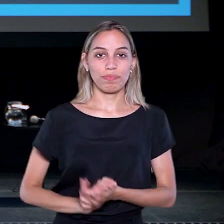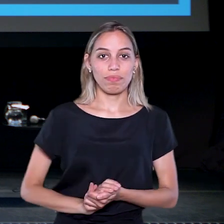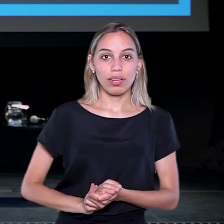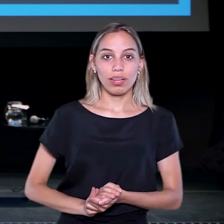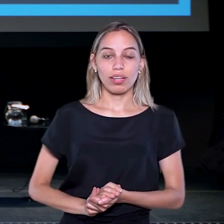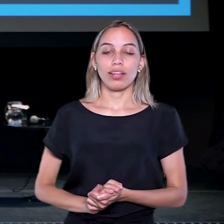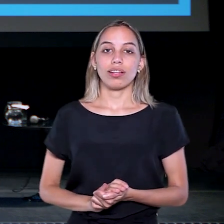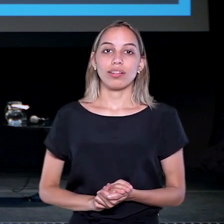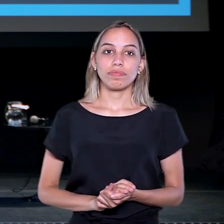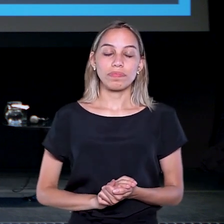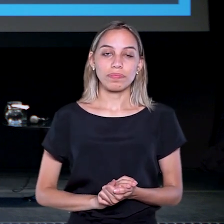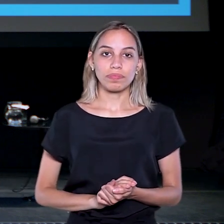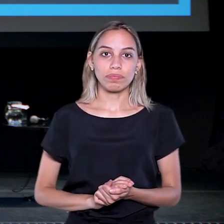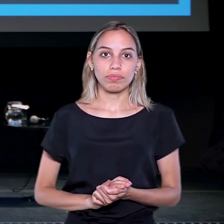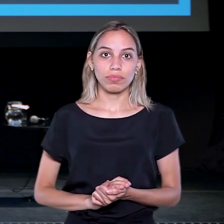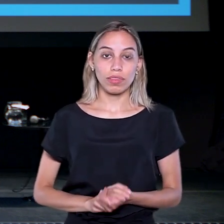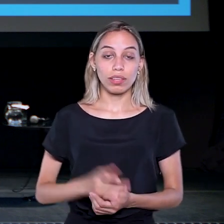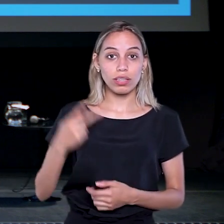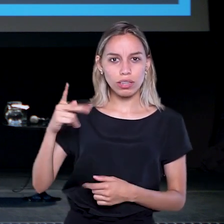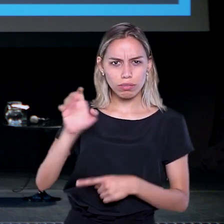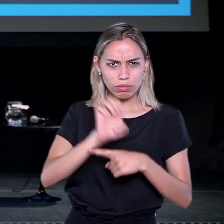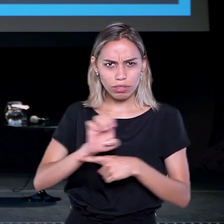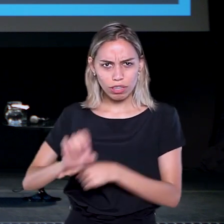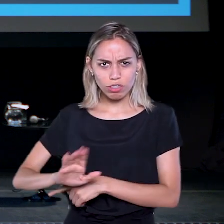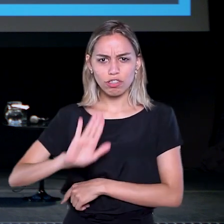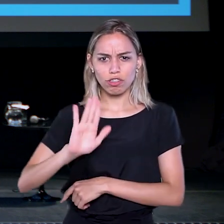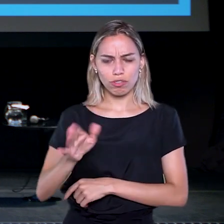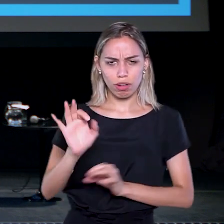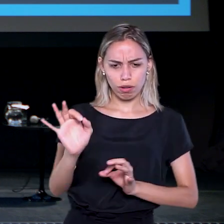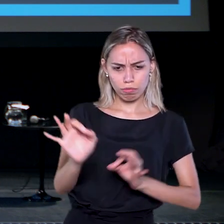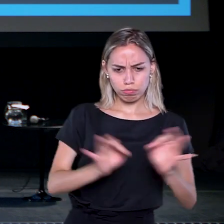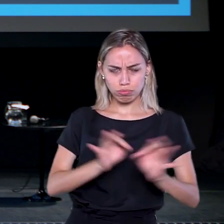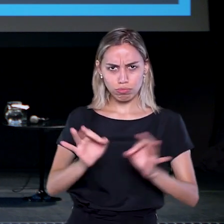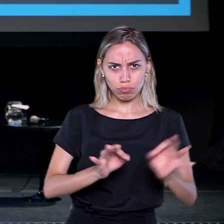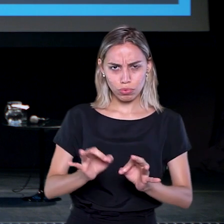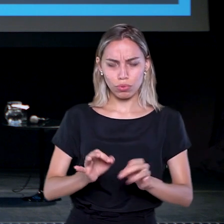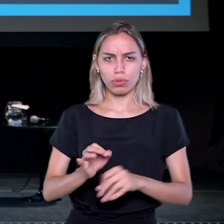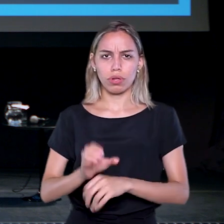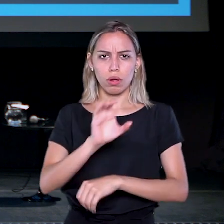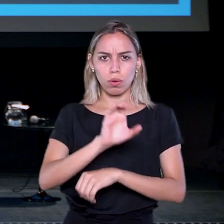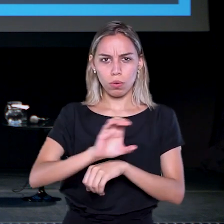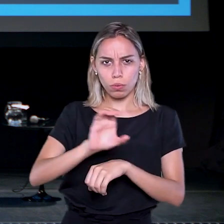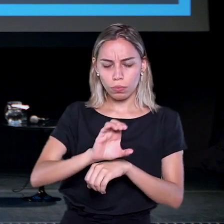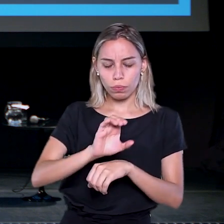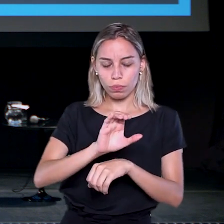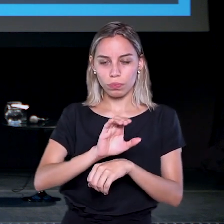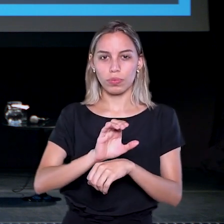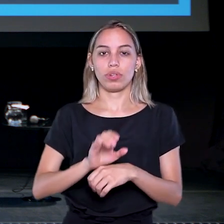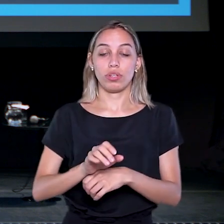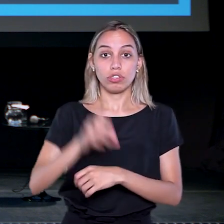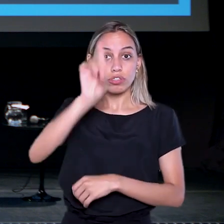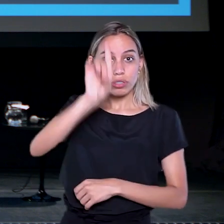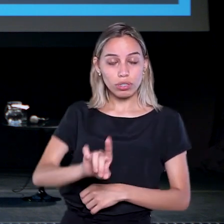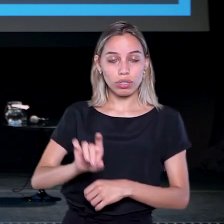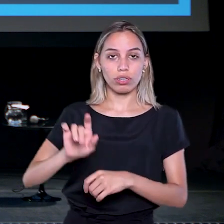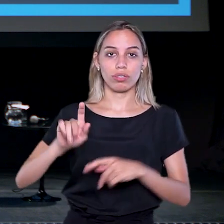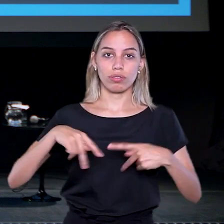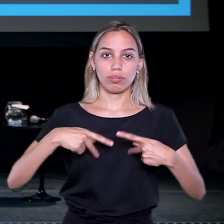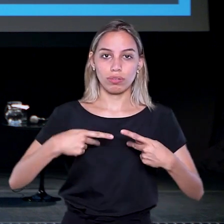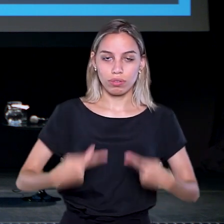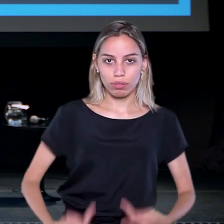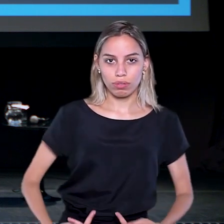Universidade Federal da Bahia. Em seu estado, já foi coordenadora do Grupo de Atuação Especial de Proteção dos Direitos Humanos